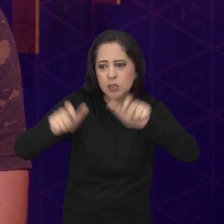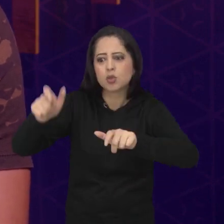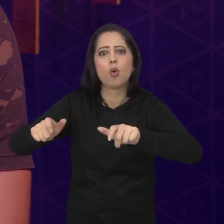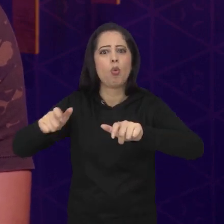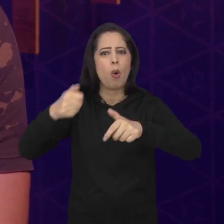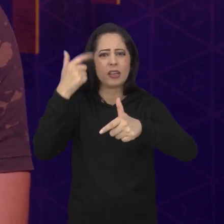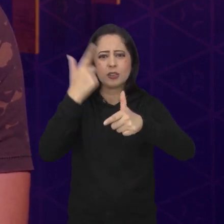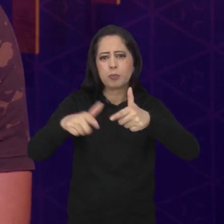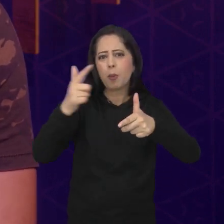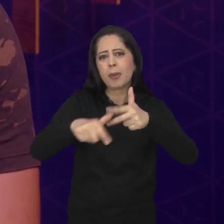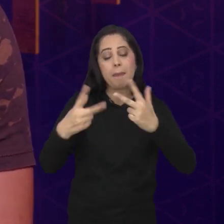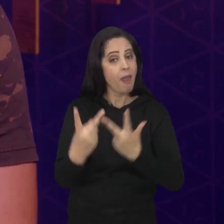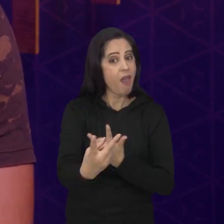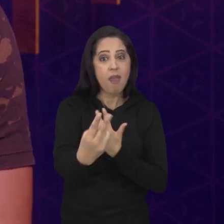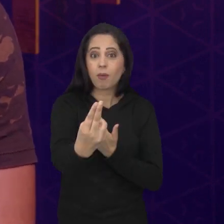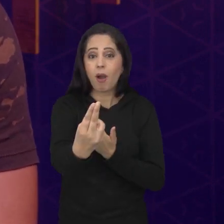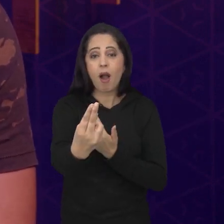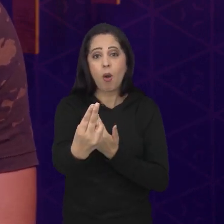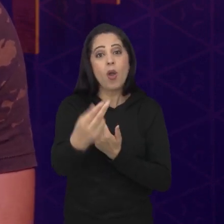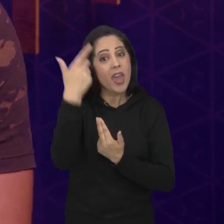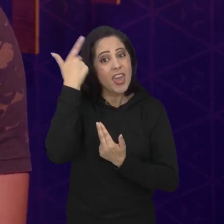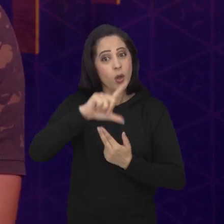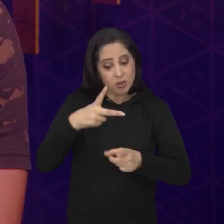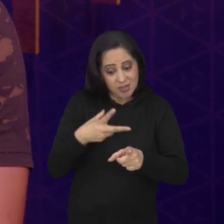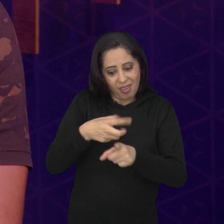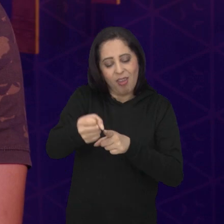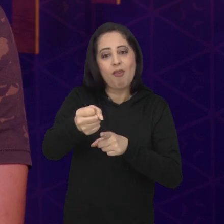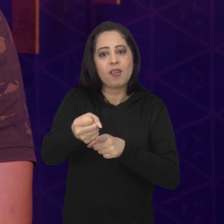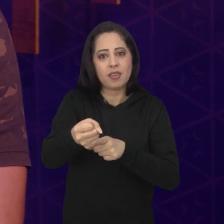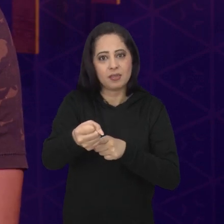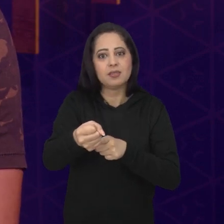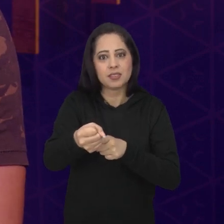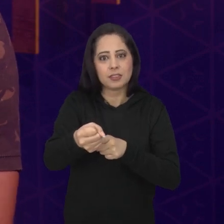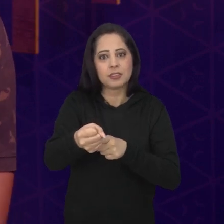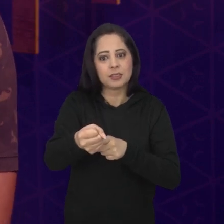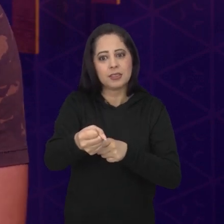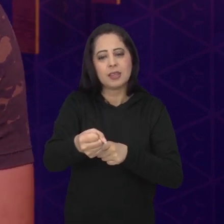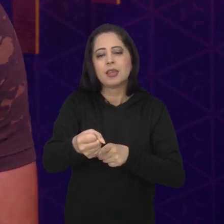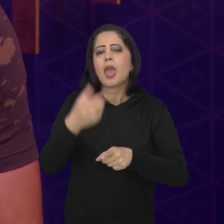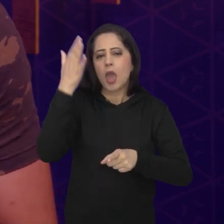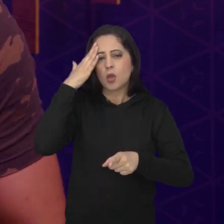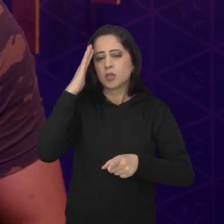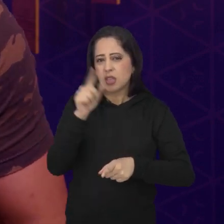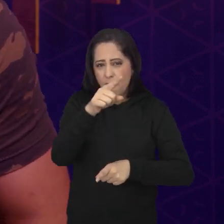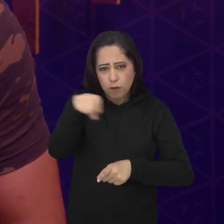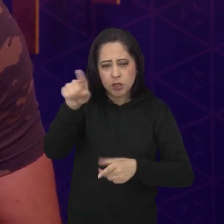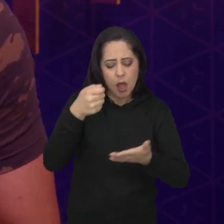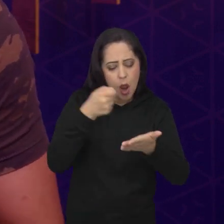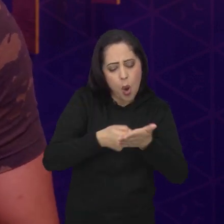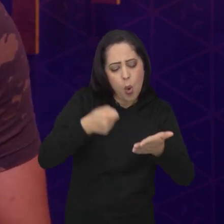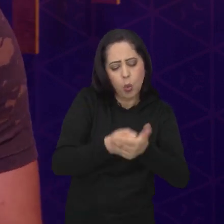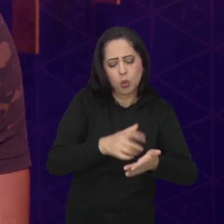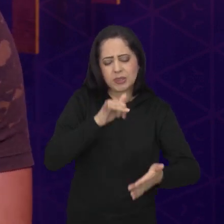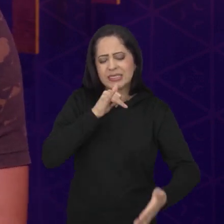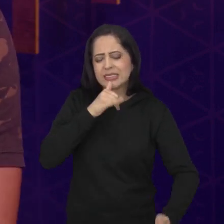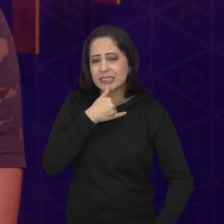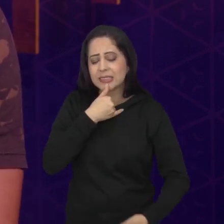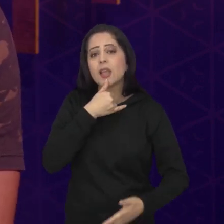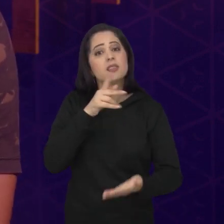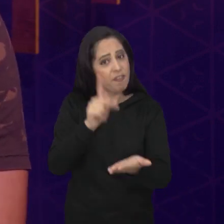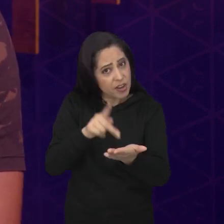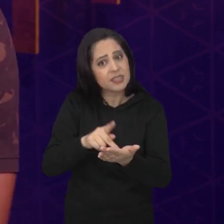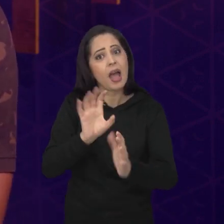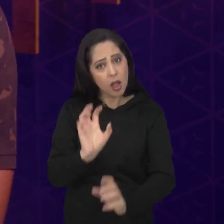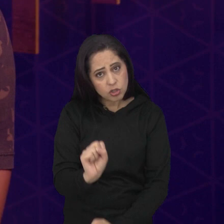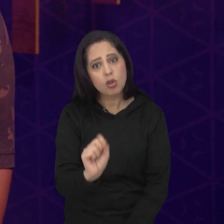situações parecidas com a sua e conseguiram sobreviver. E eu sei que a sua luta, a sua